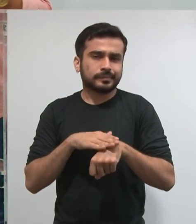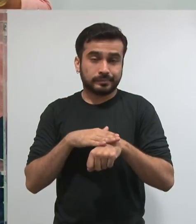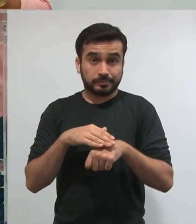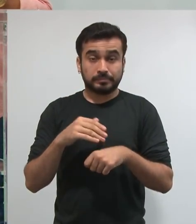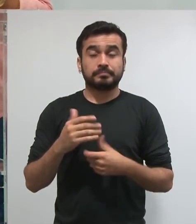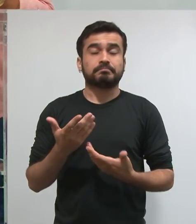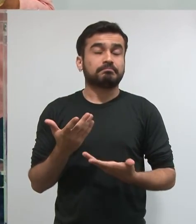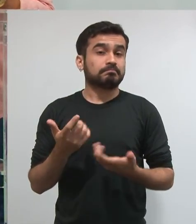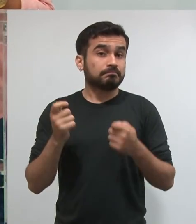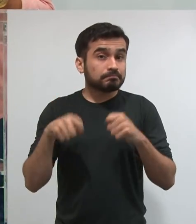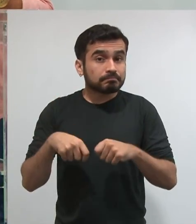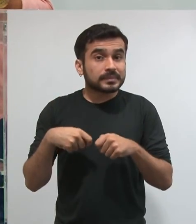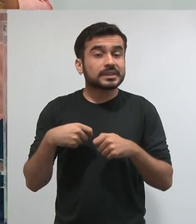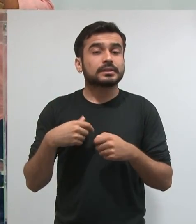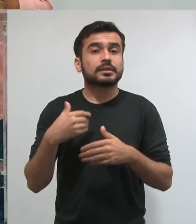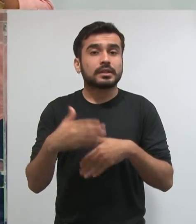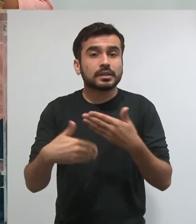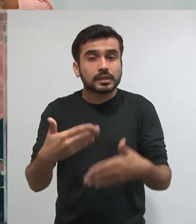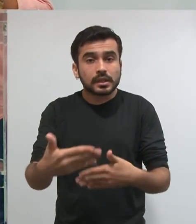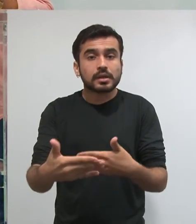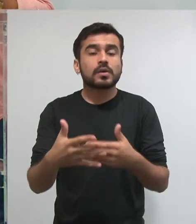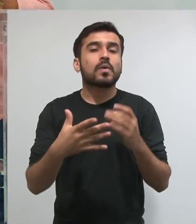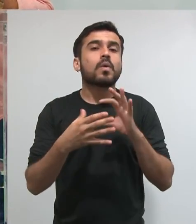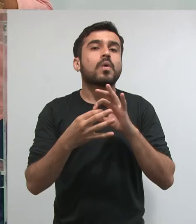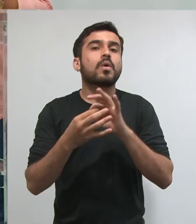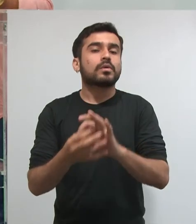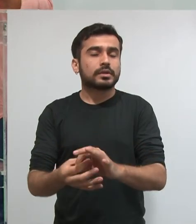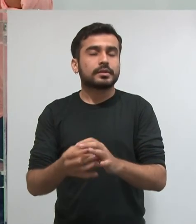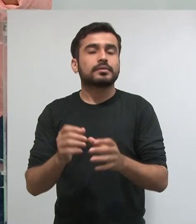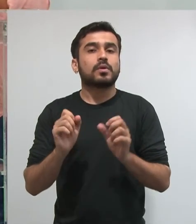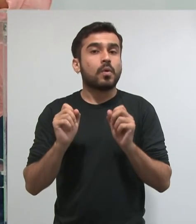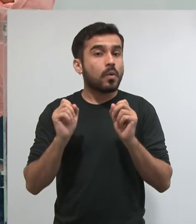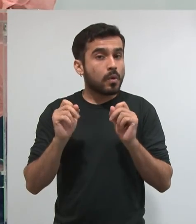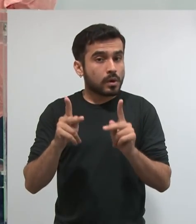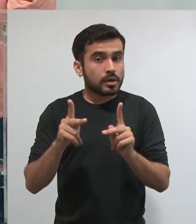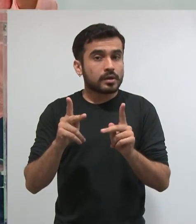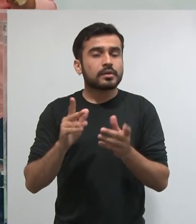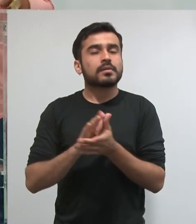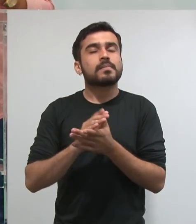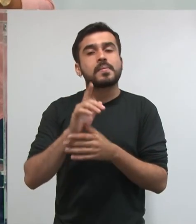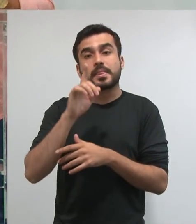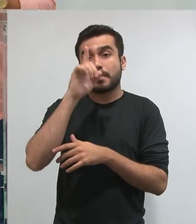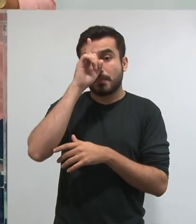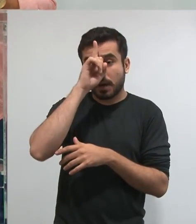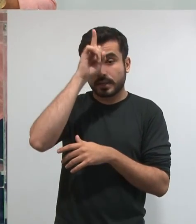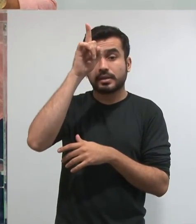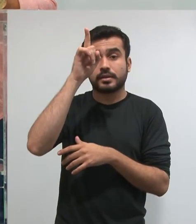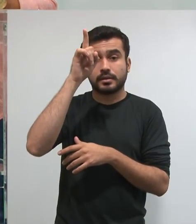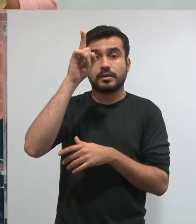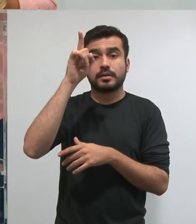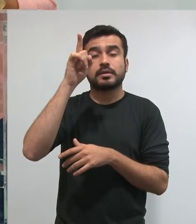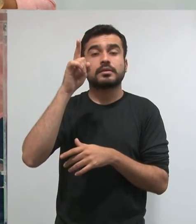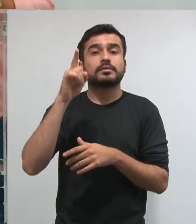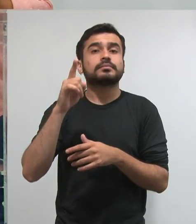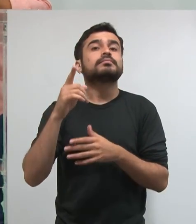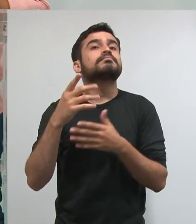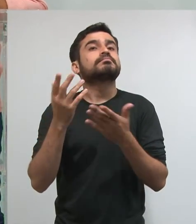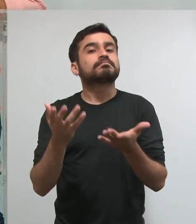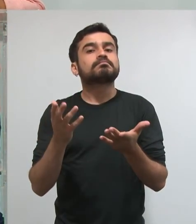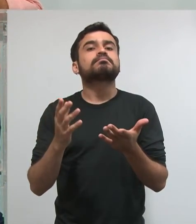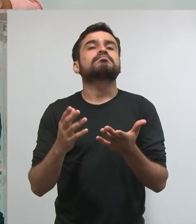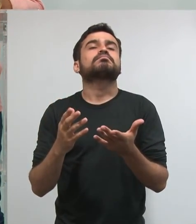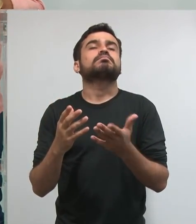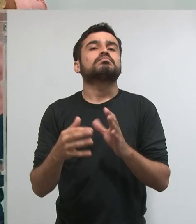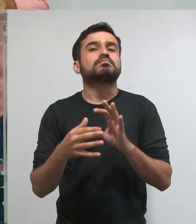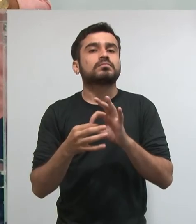maior para esse momento de análise do contexto, ok? Então, essa é uma ideia, né, de uma plataforma de